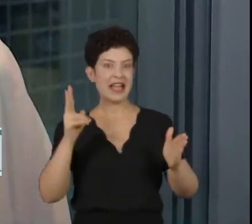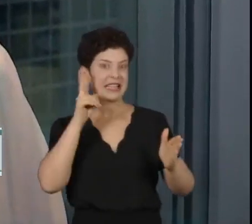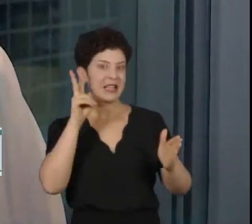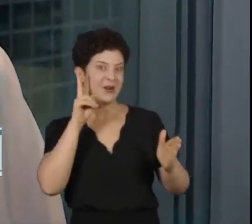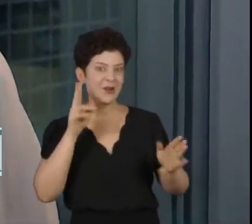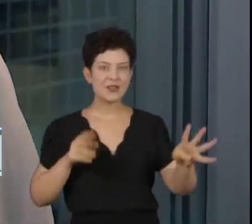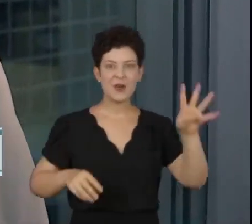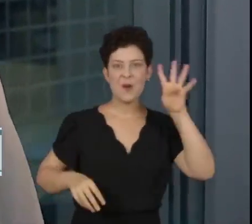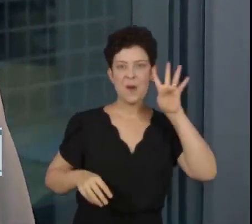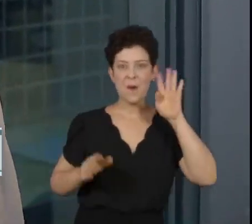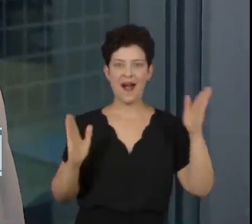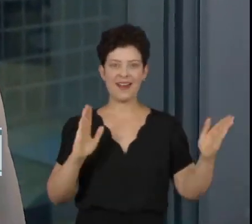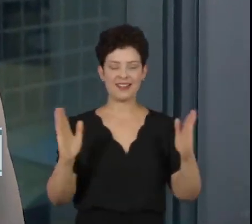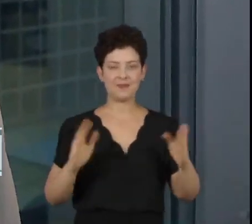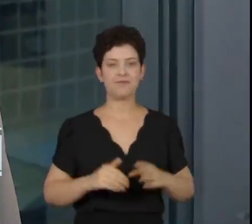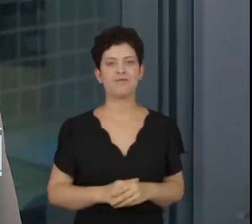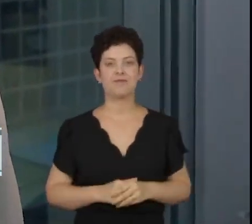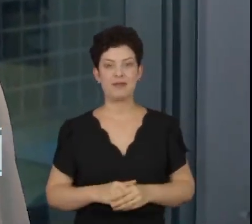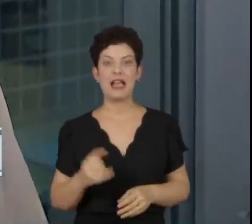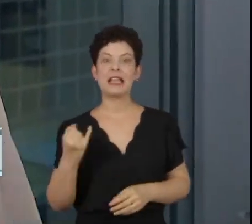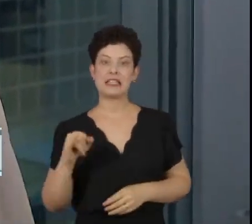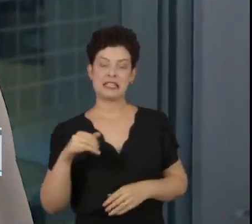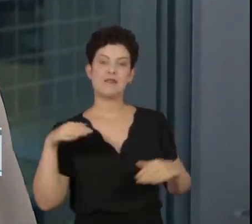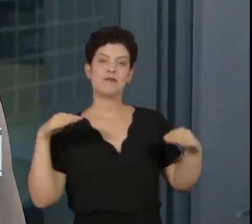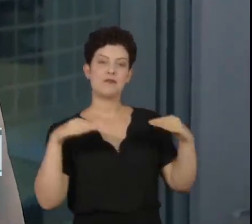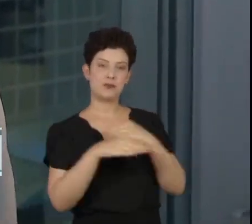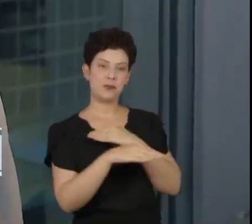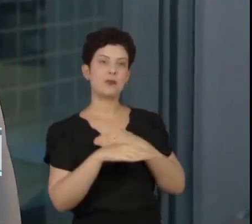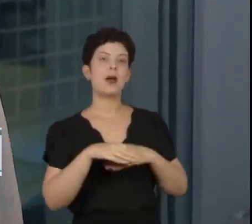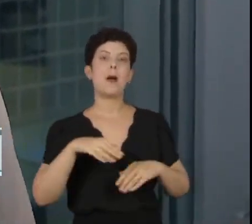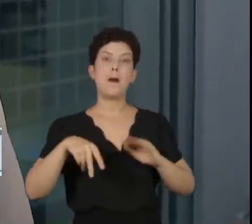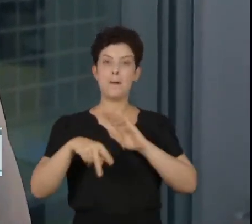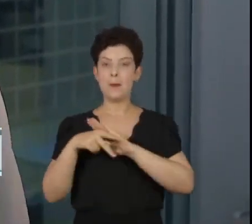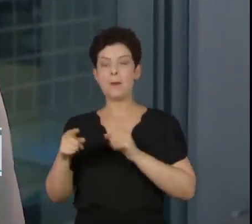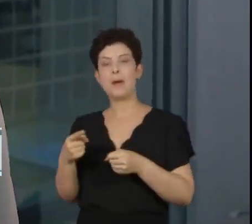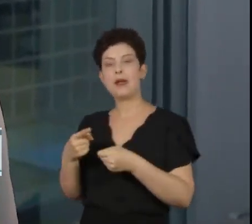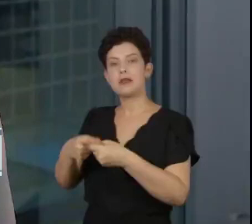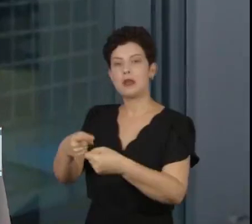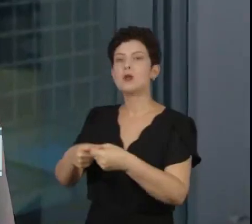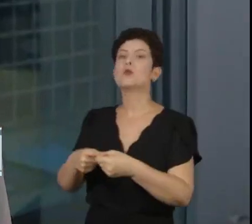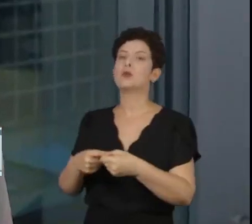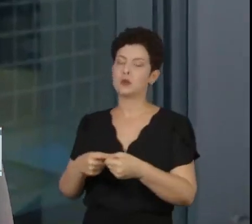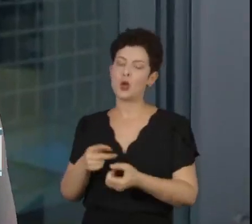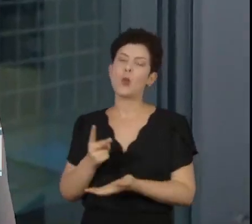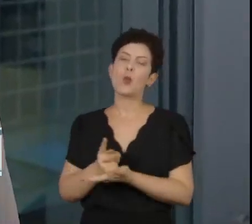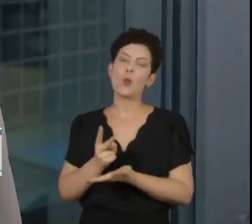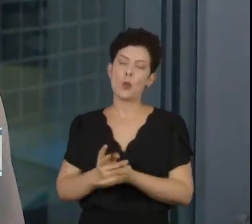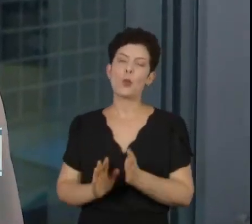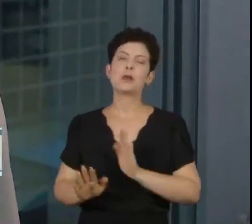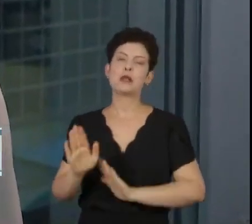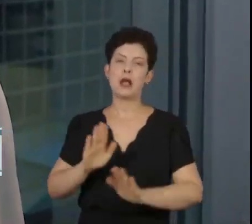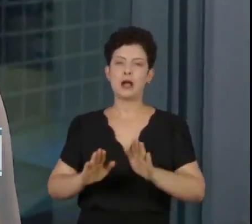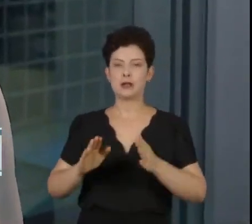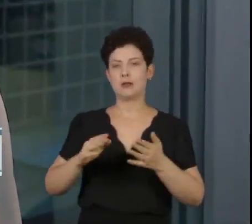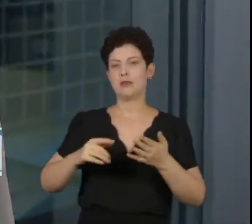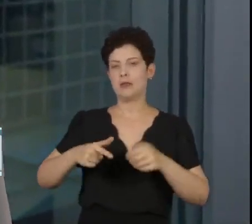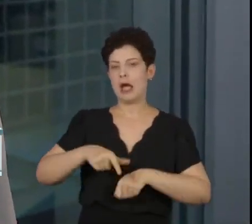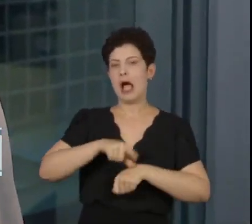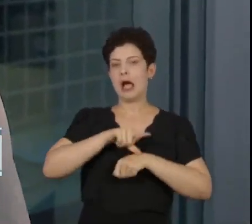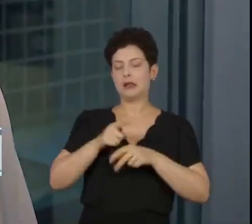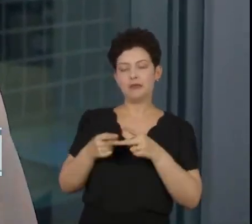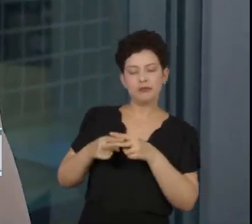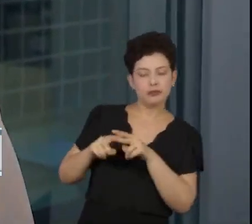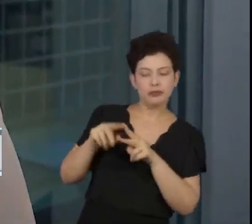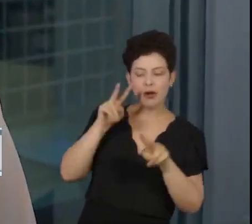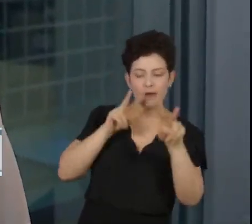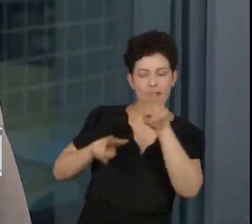e quarta-feira. E quem for pegar as estradas no sentido do interior deve tomar os mesmos cuidados, né? Fazer uma checagem antes do